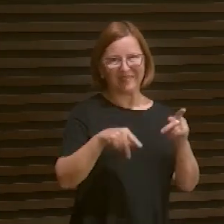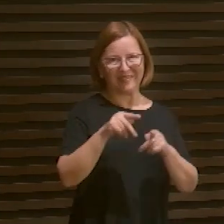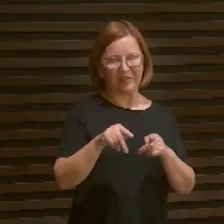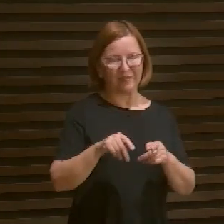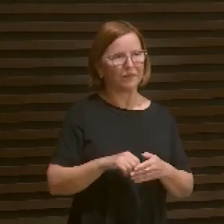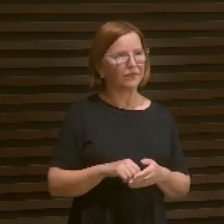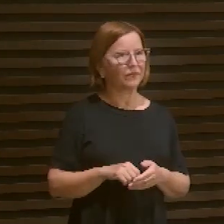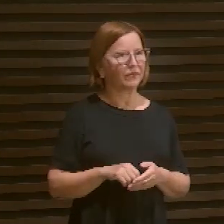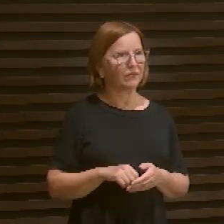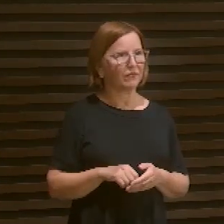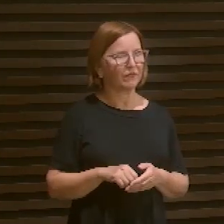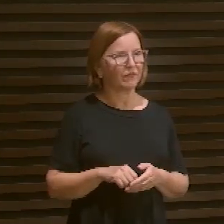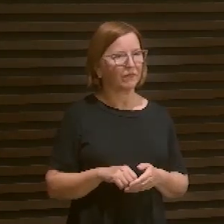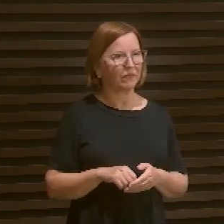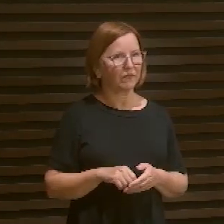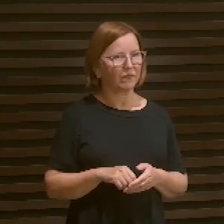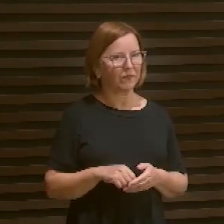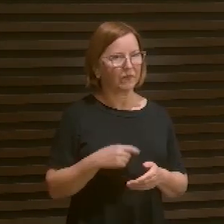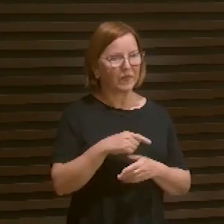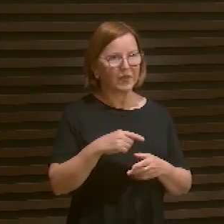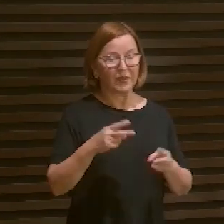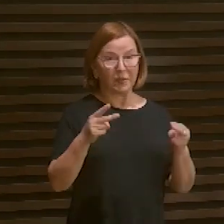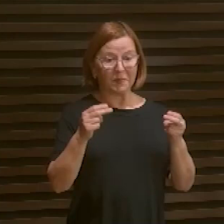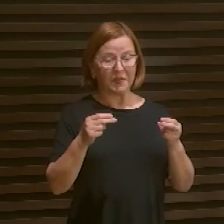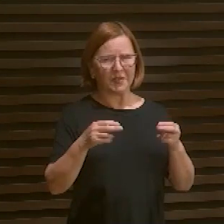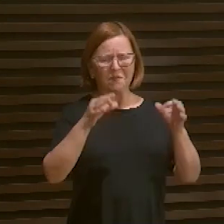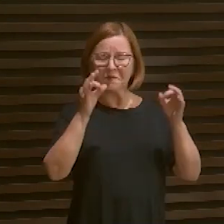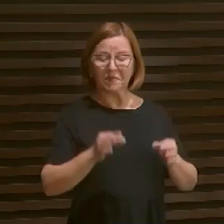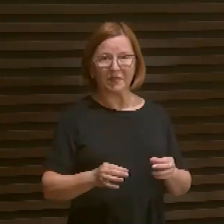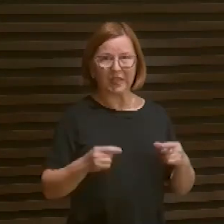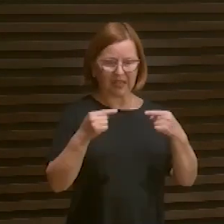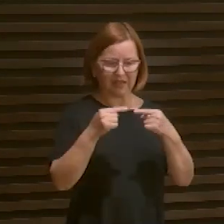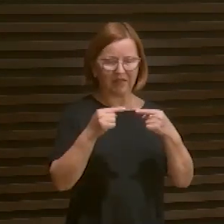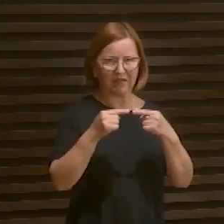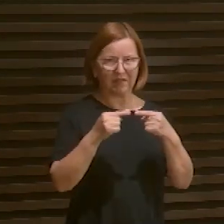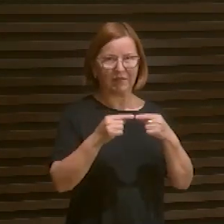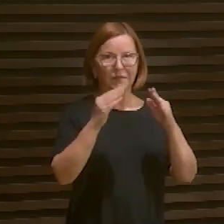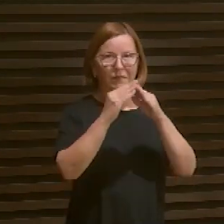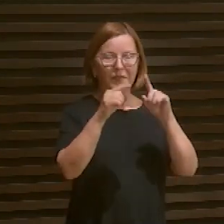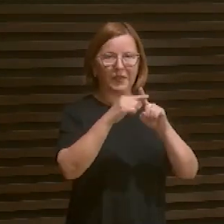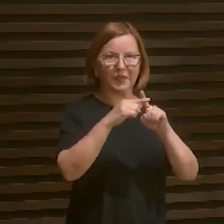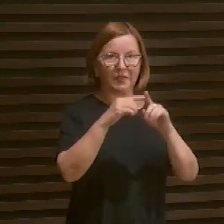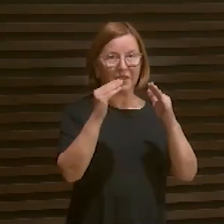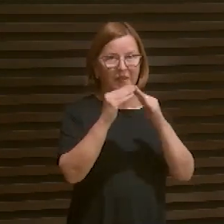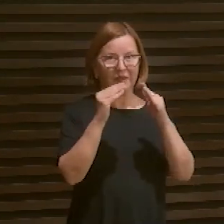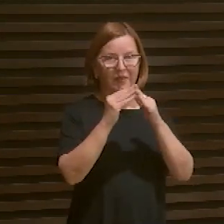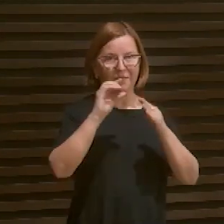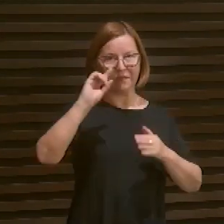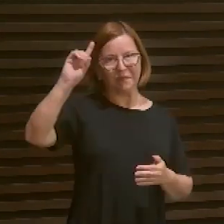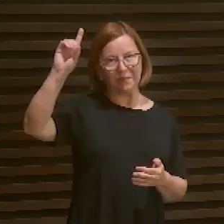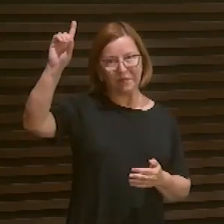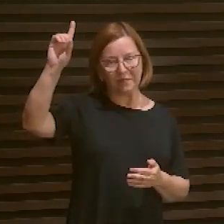Você nota perfeitamente a ligação de que a igreja, a casa de